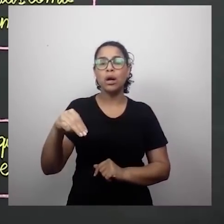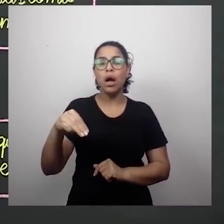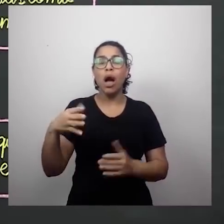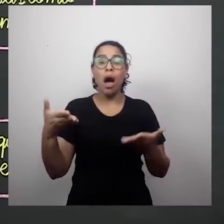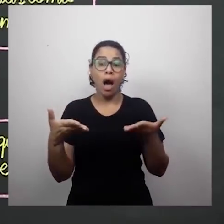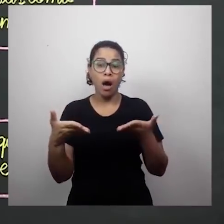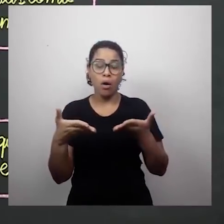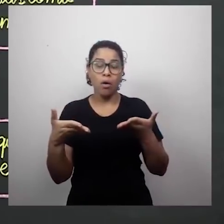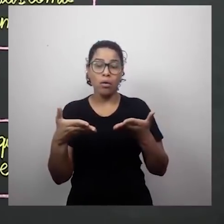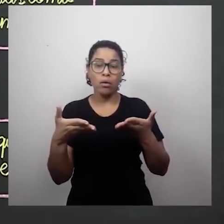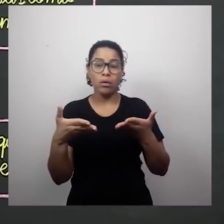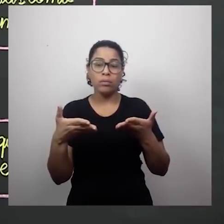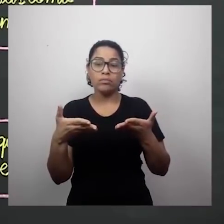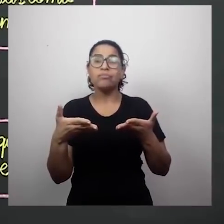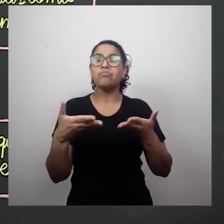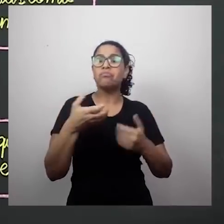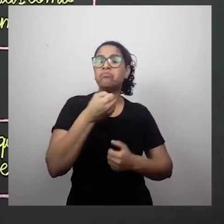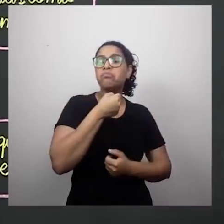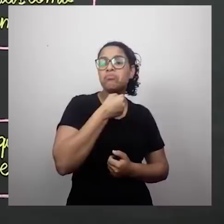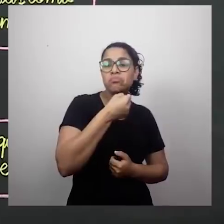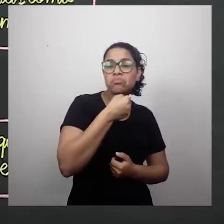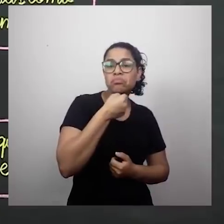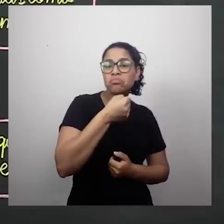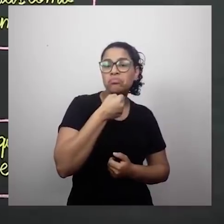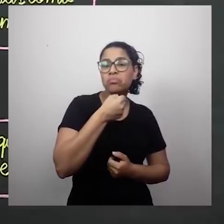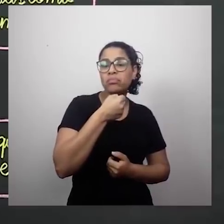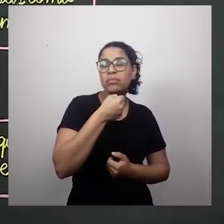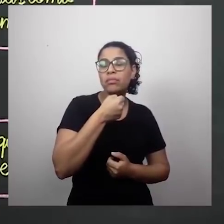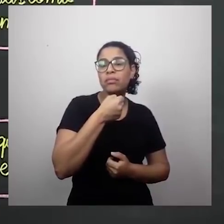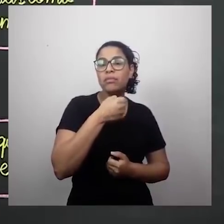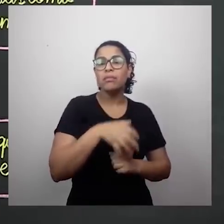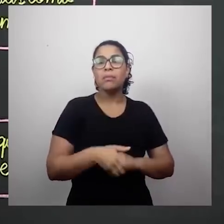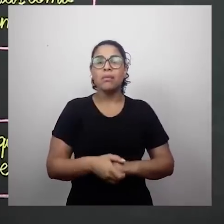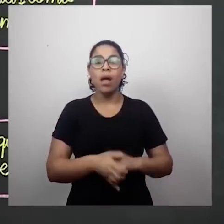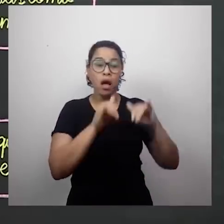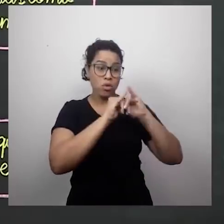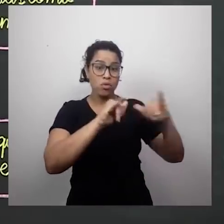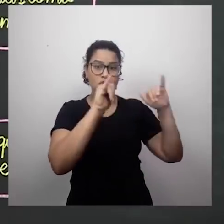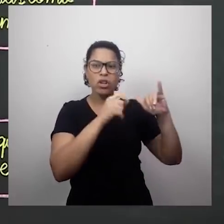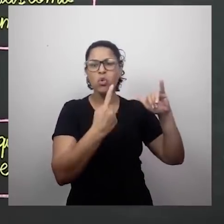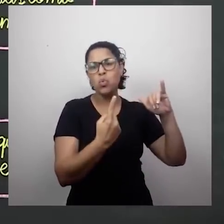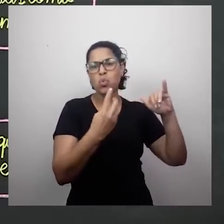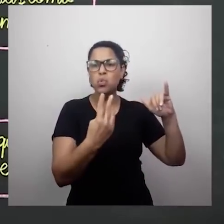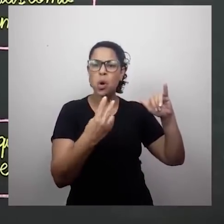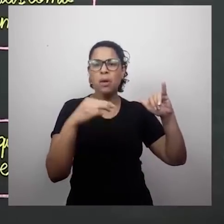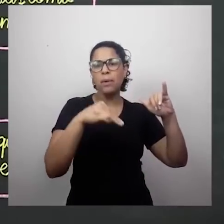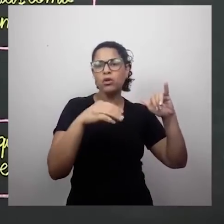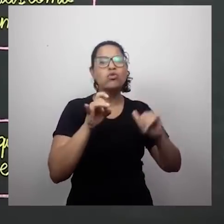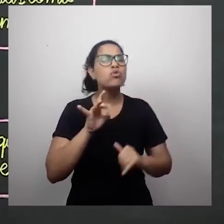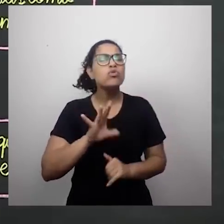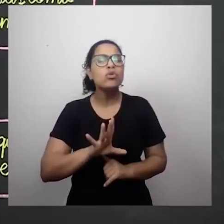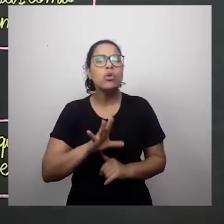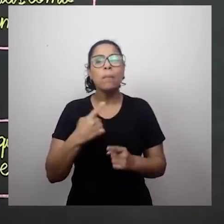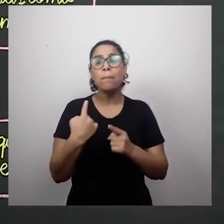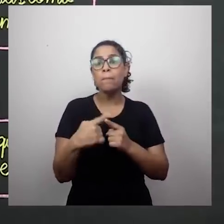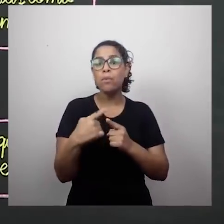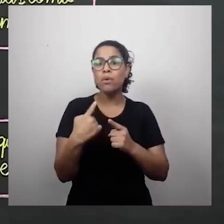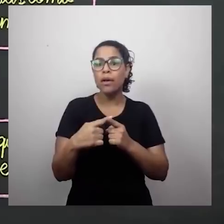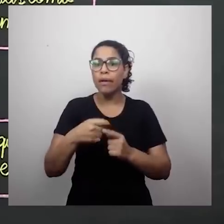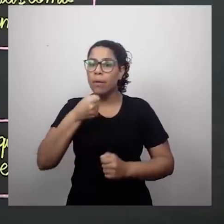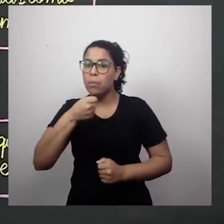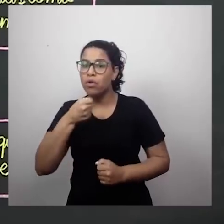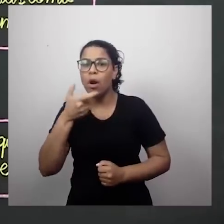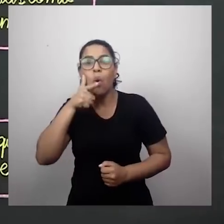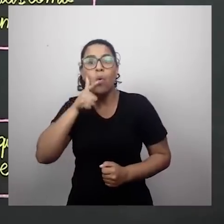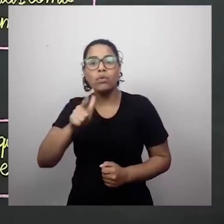mais rápida. Ela pode ter 1, 2 minutos, porque ela precisa ser mais objetiva. Porque a reportagem consegue fazer a análise do